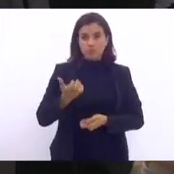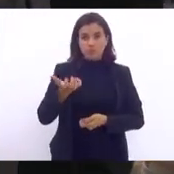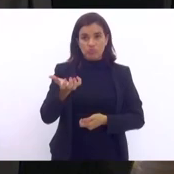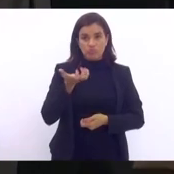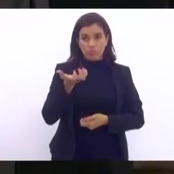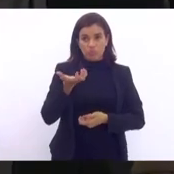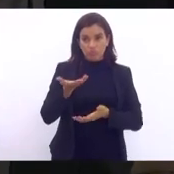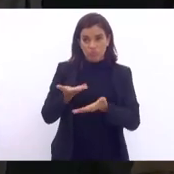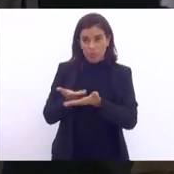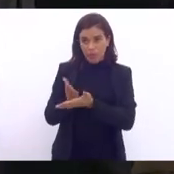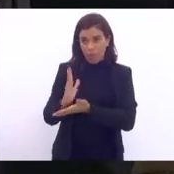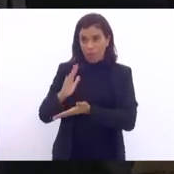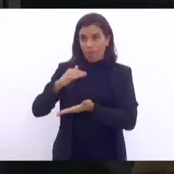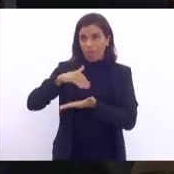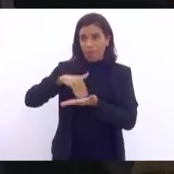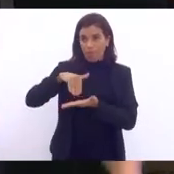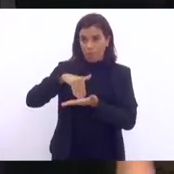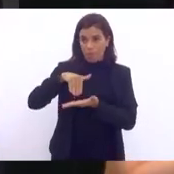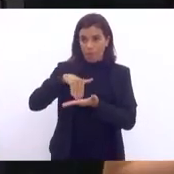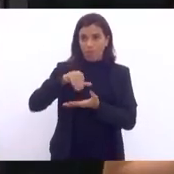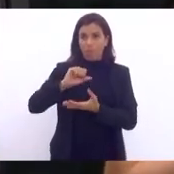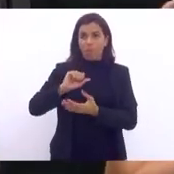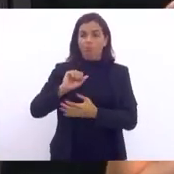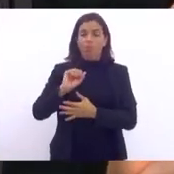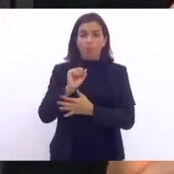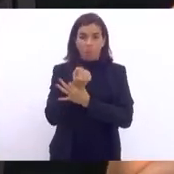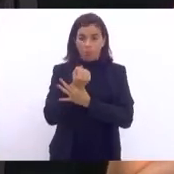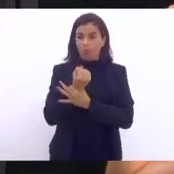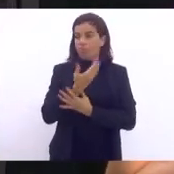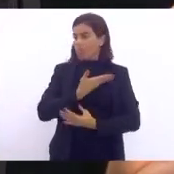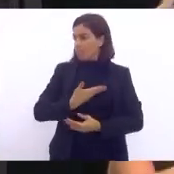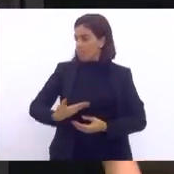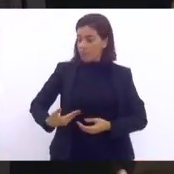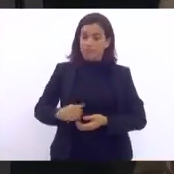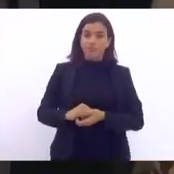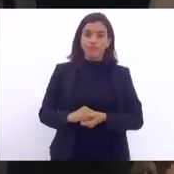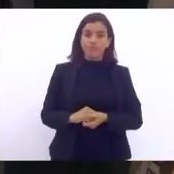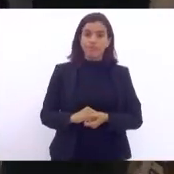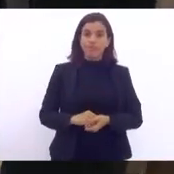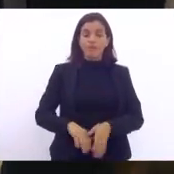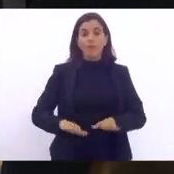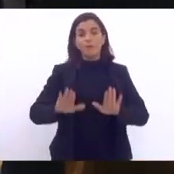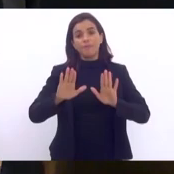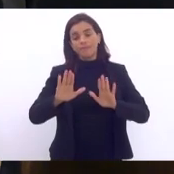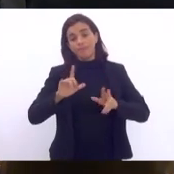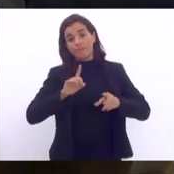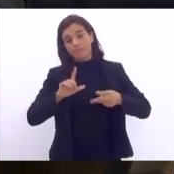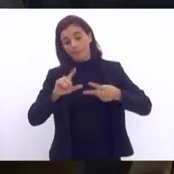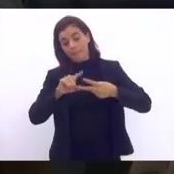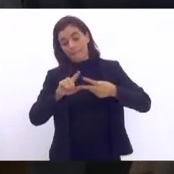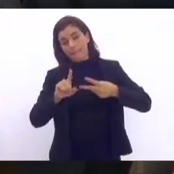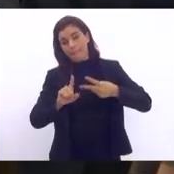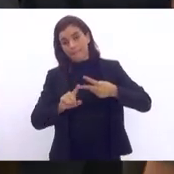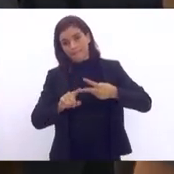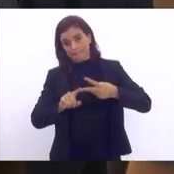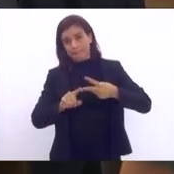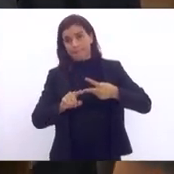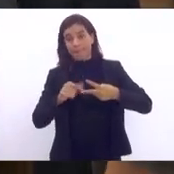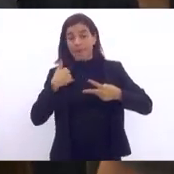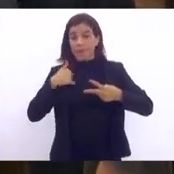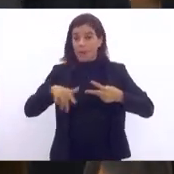Segurança Pública, ponto. Mas tem duas questões. Acho eu que o